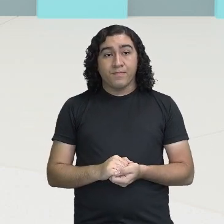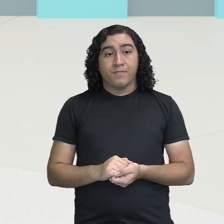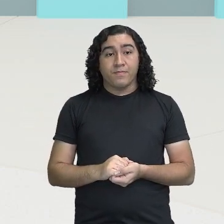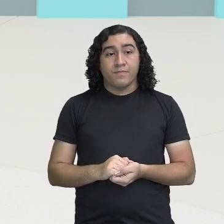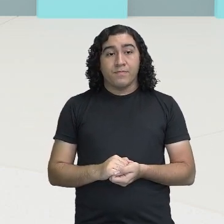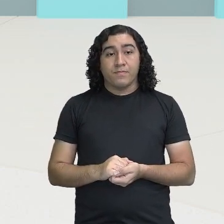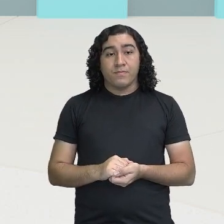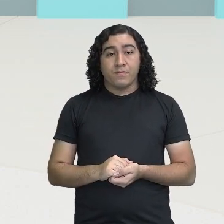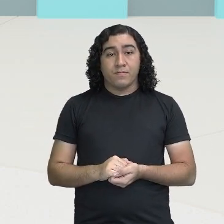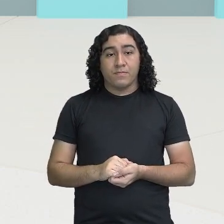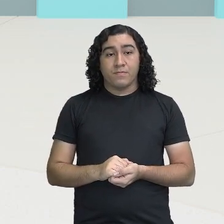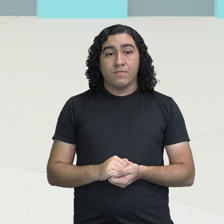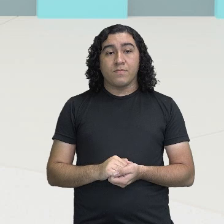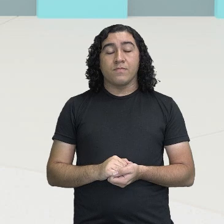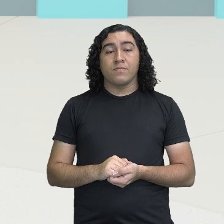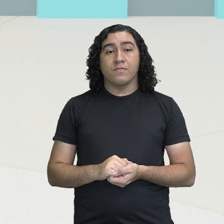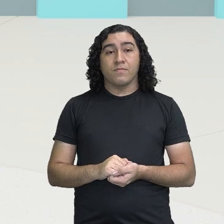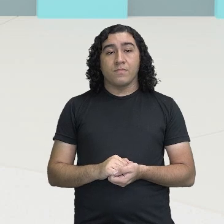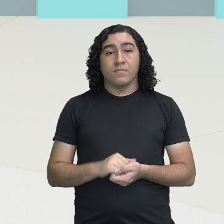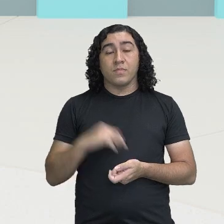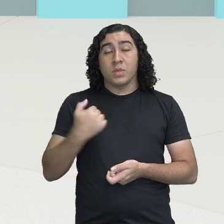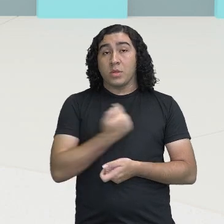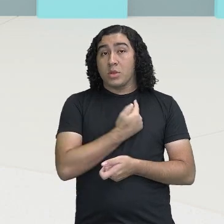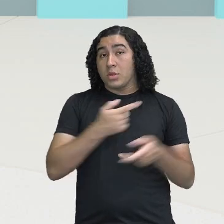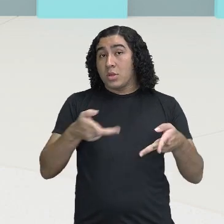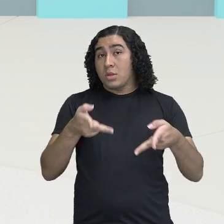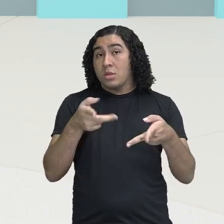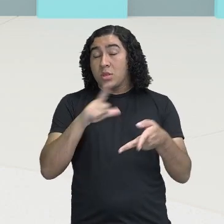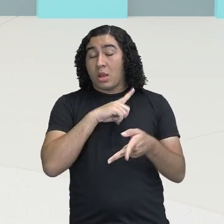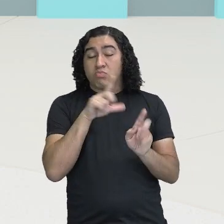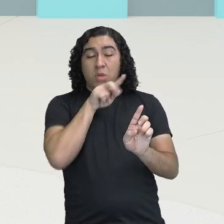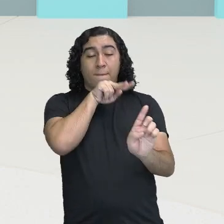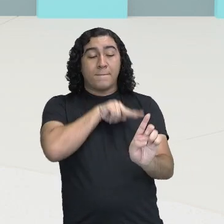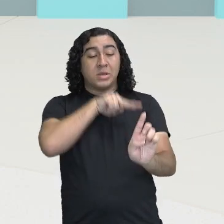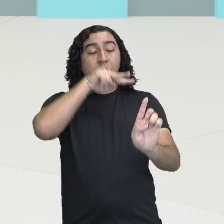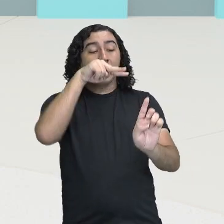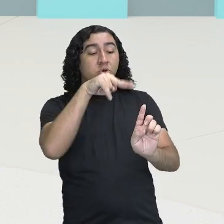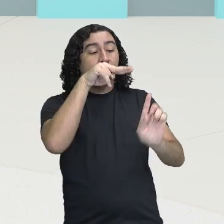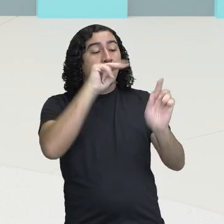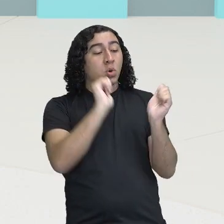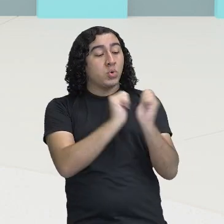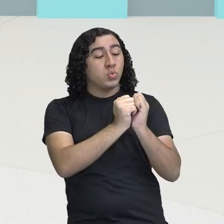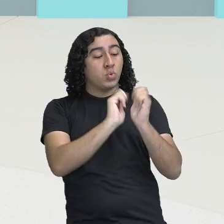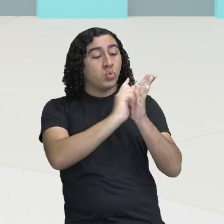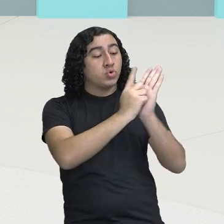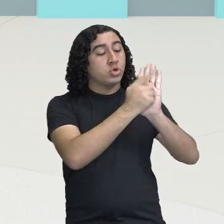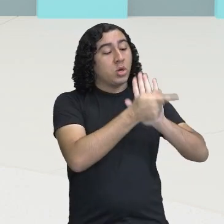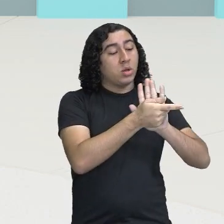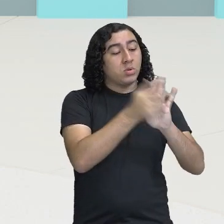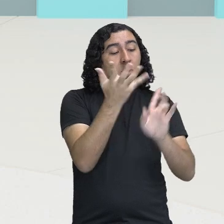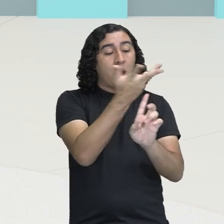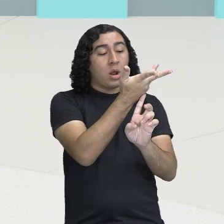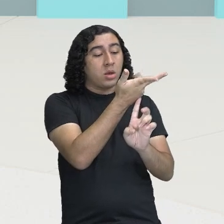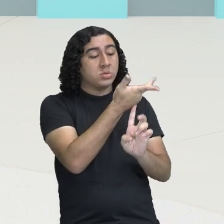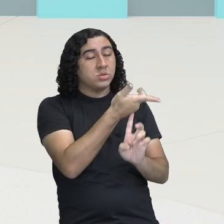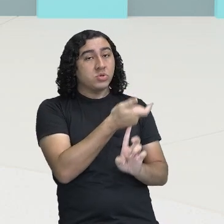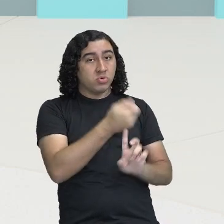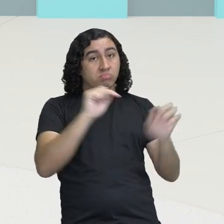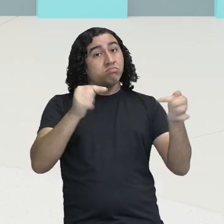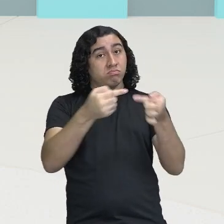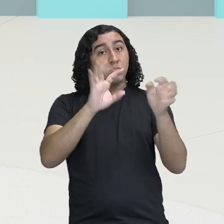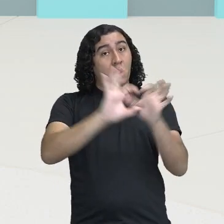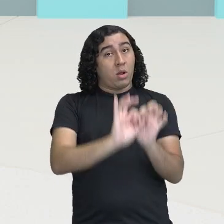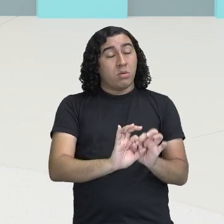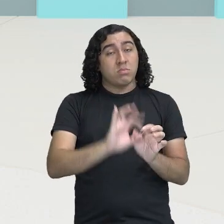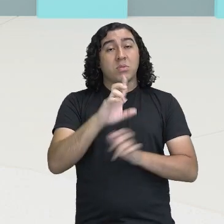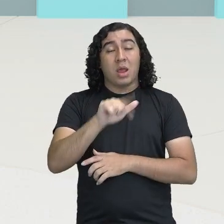passar a trazer um olhar junto com o gênero e estilo artístico. Como eu disse, é um